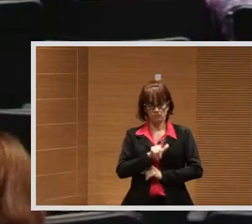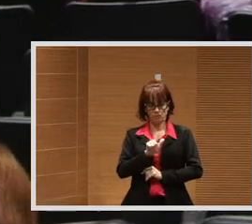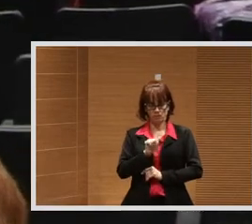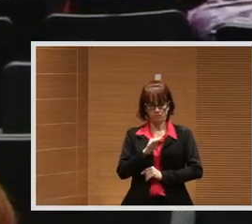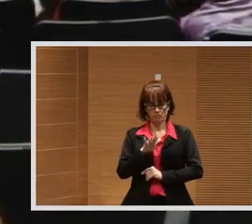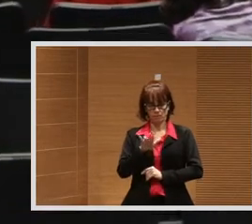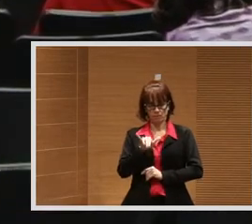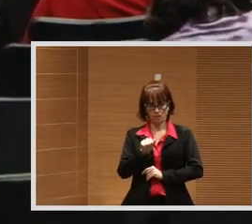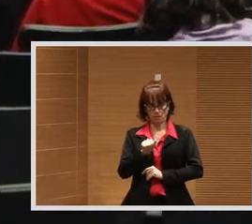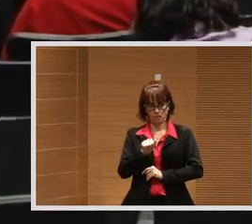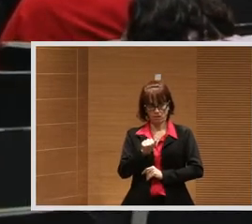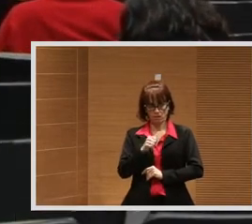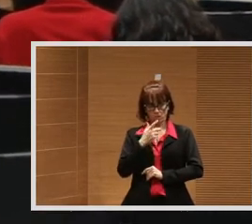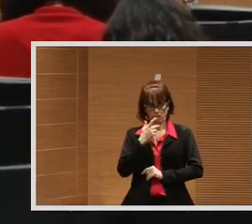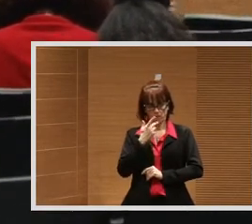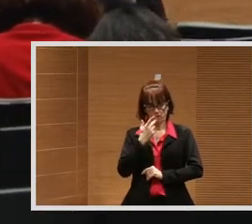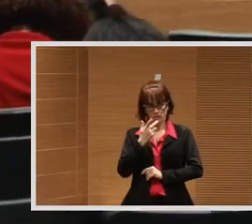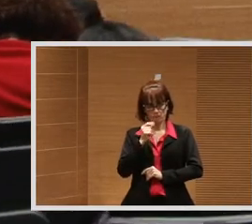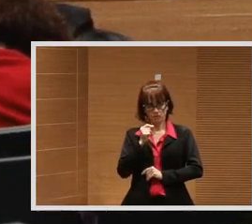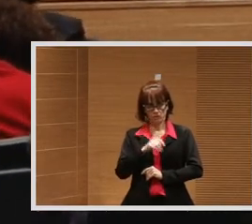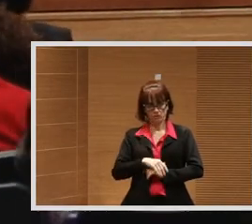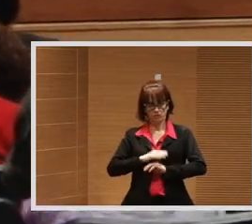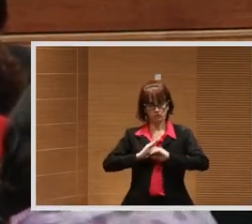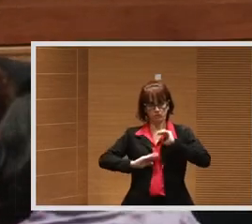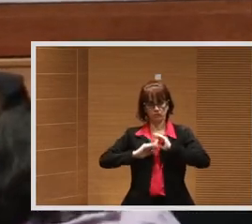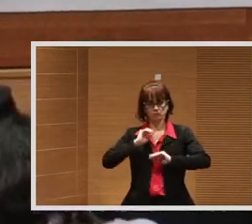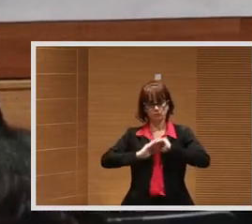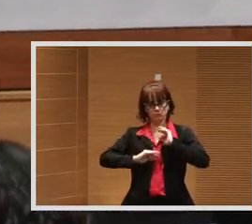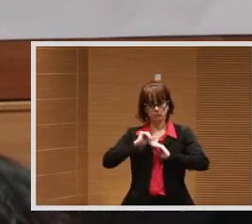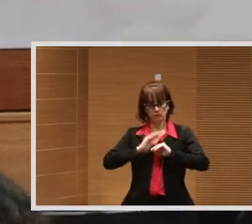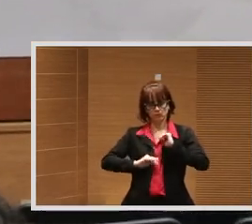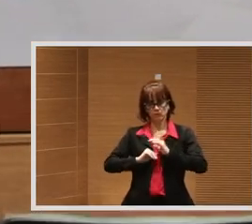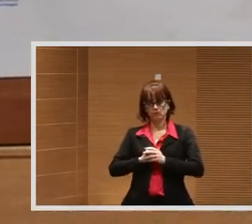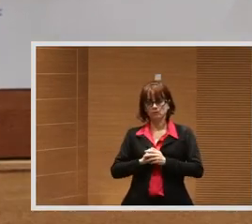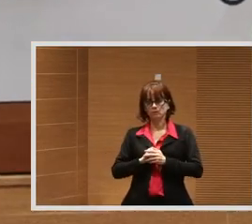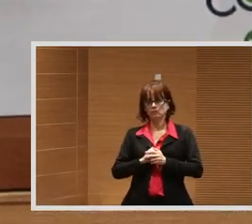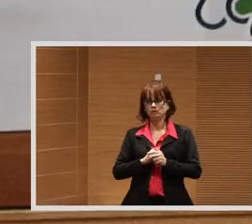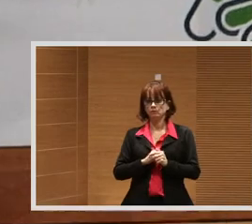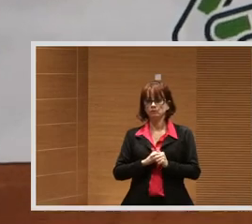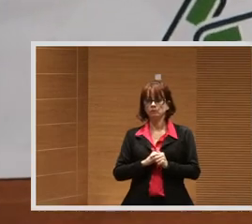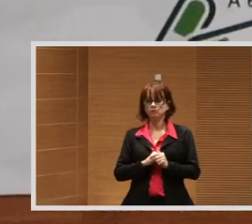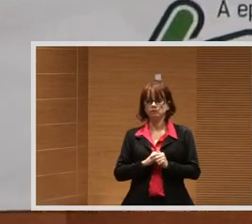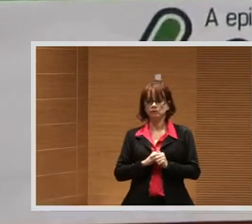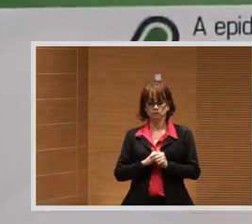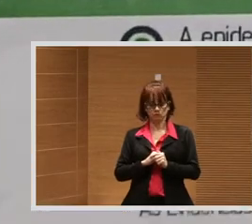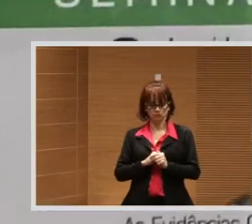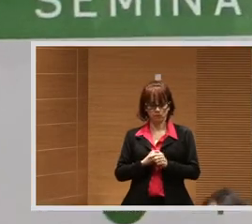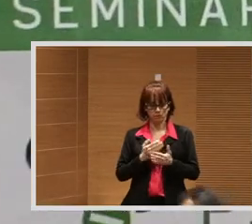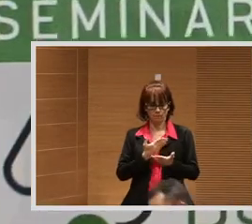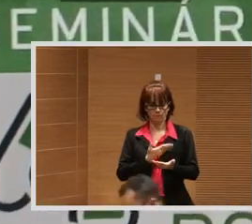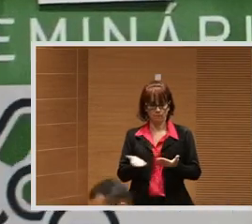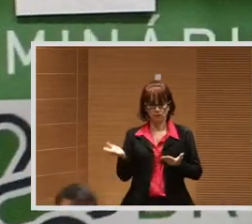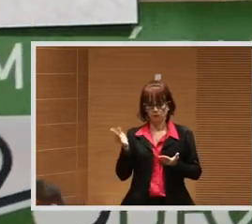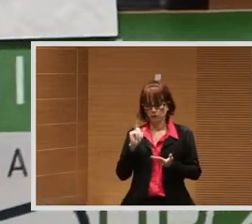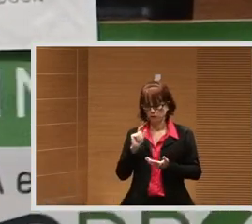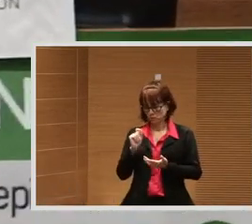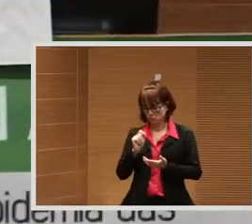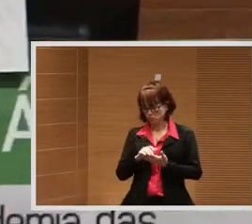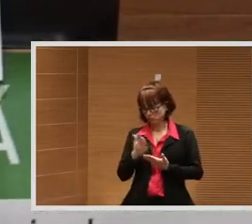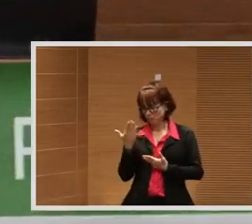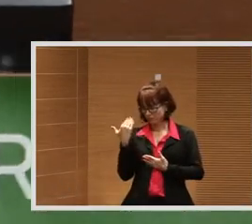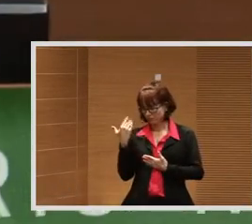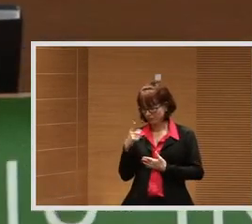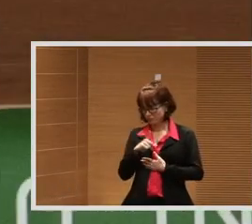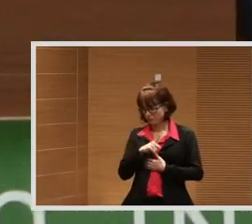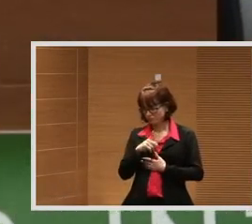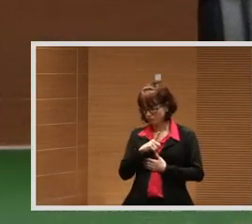o quanto os profissionais estão... Perderam algo que, na minha formação, sempre se dizia